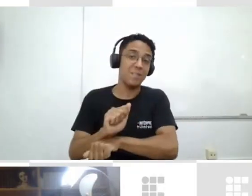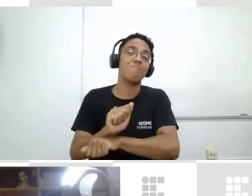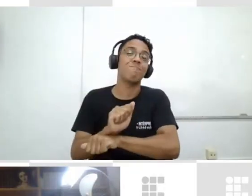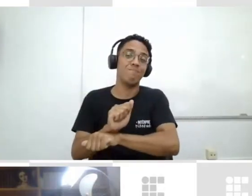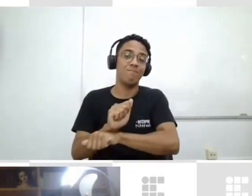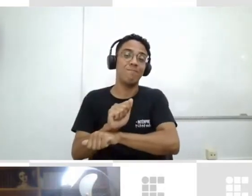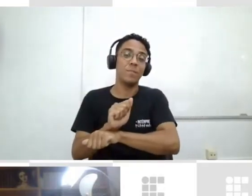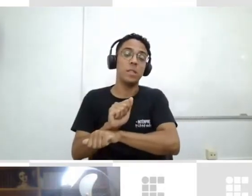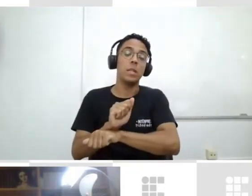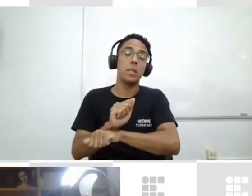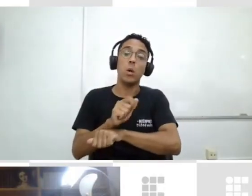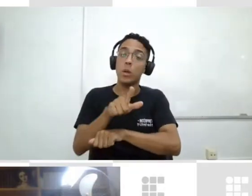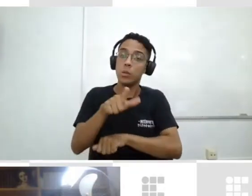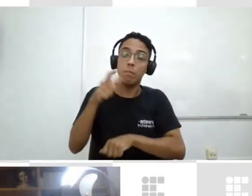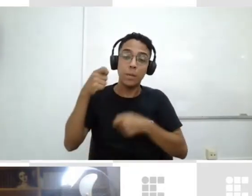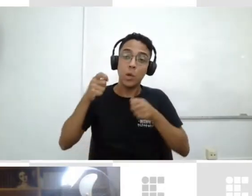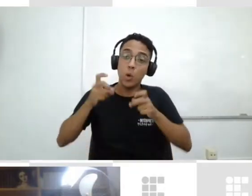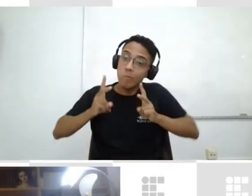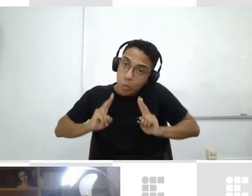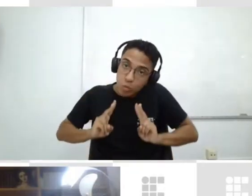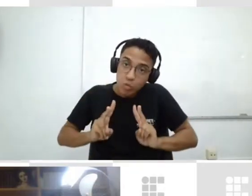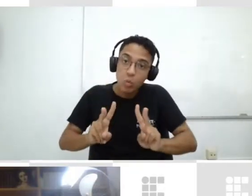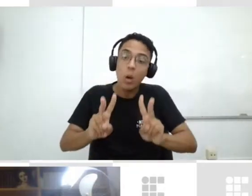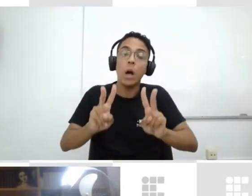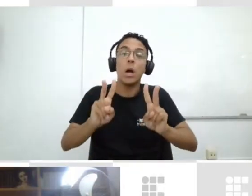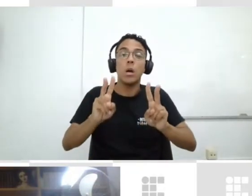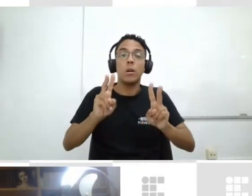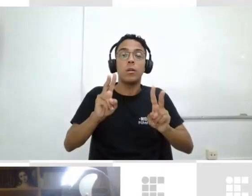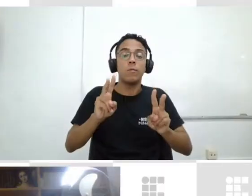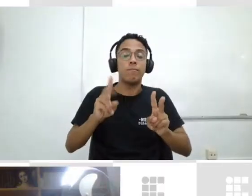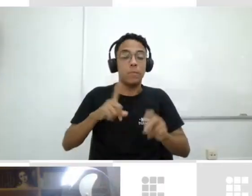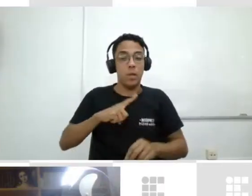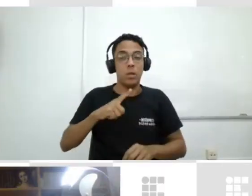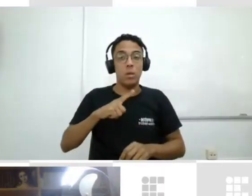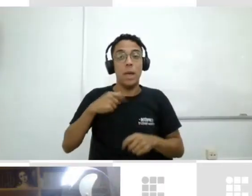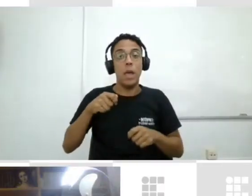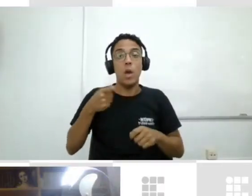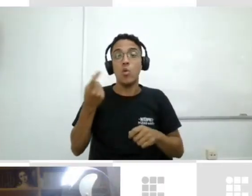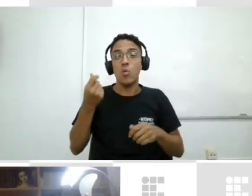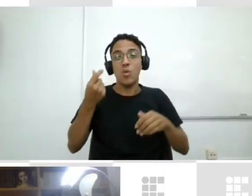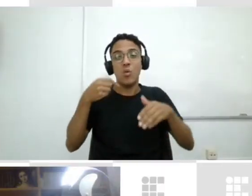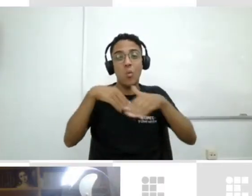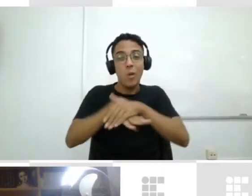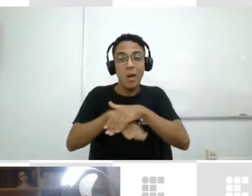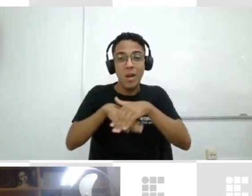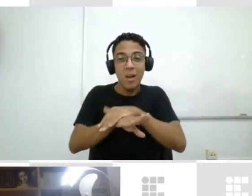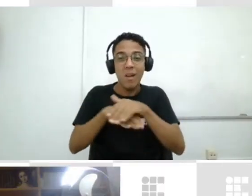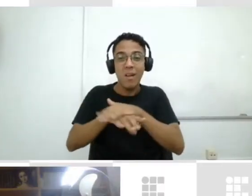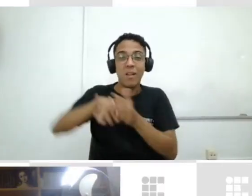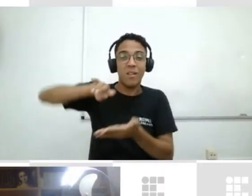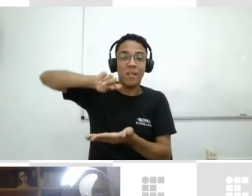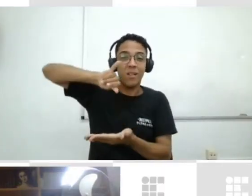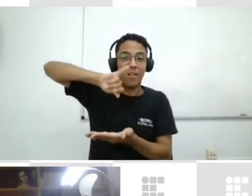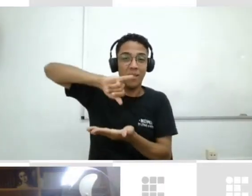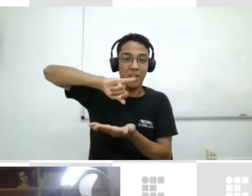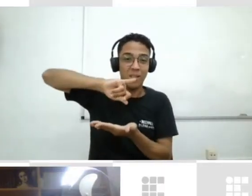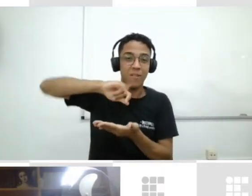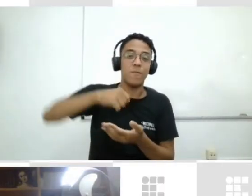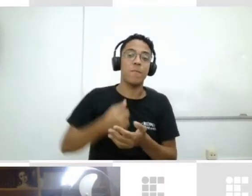economia continue a existir, é a acumulação de capital. E numa situação como essa, evidentemente, nós não temos nenhuma possibilidade